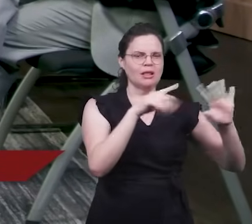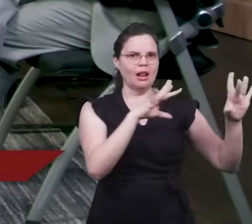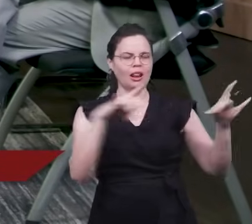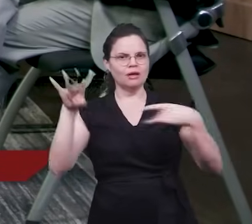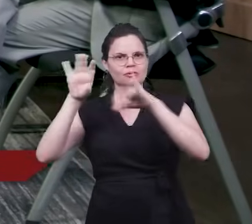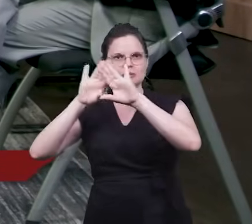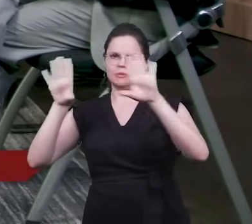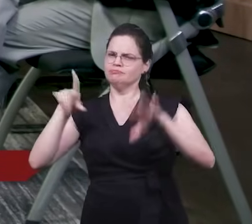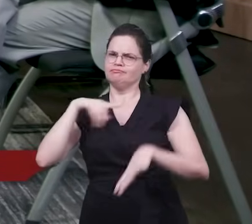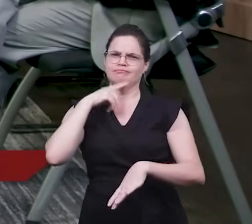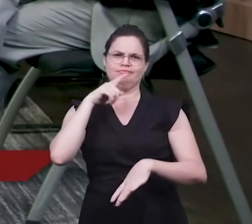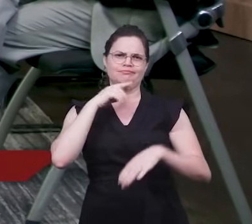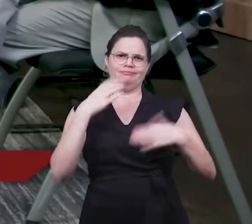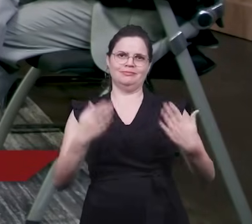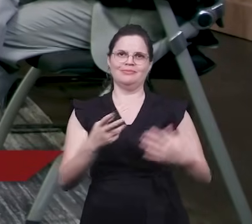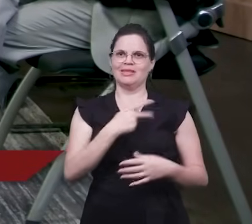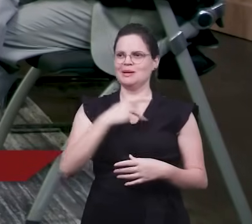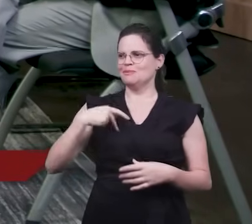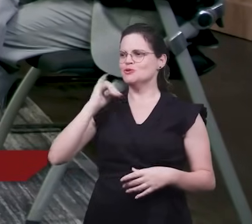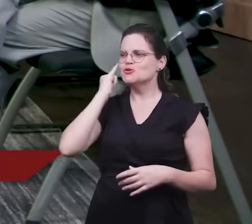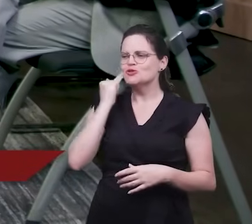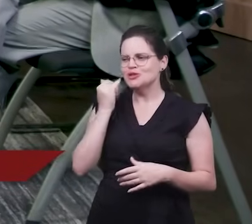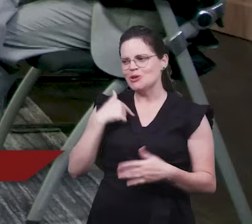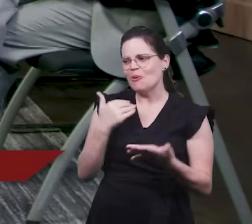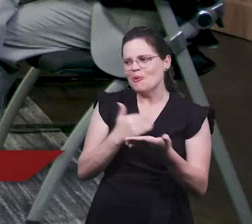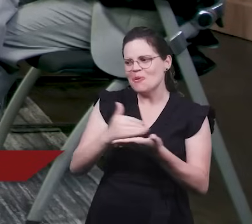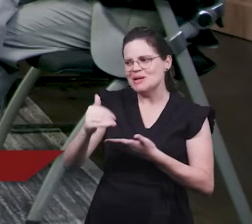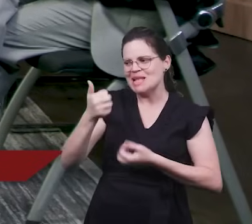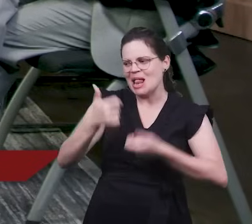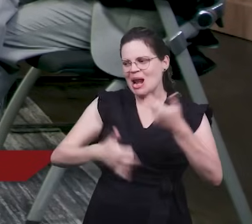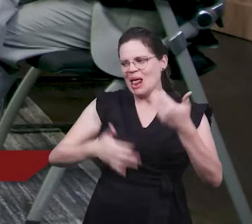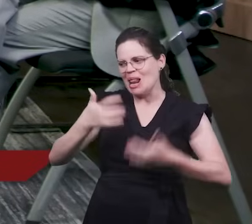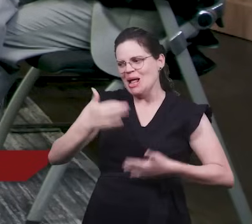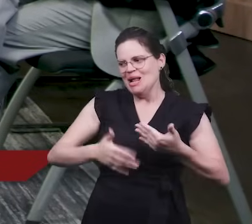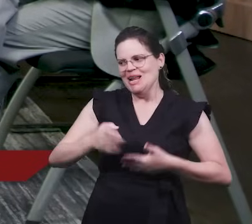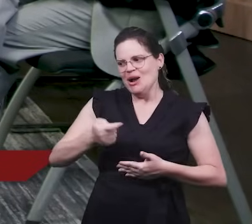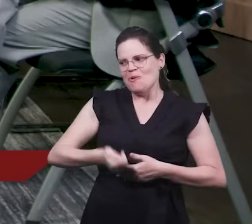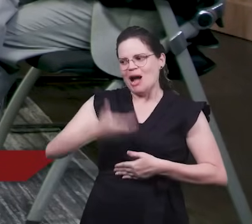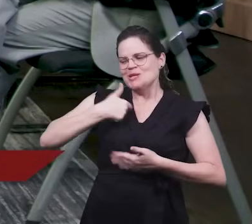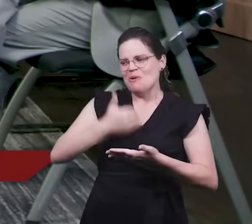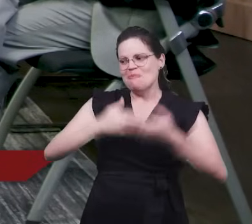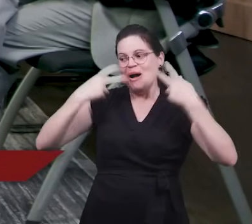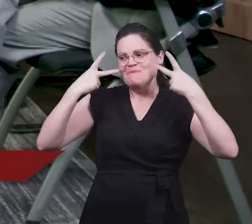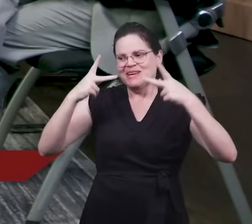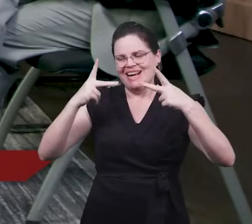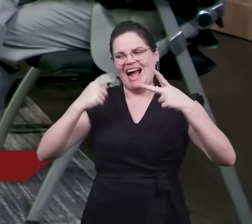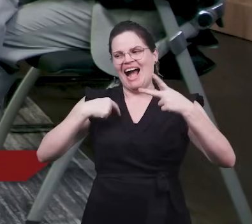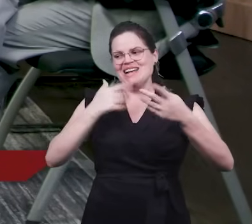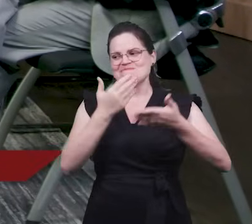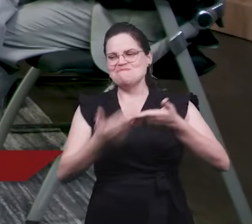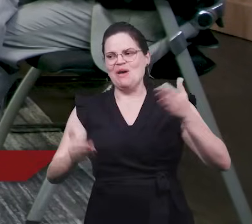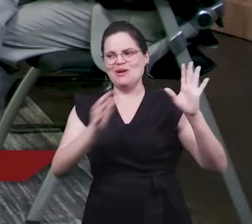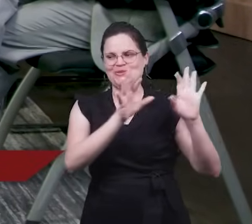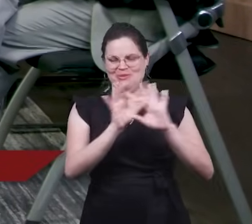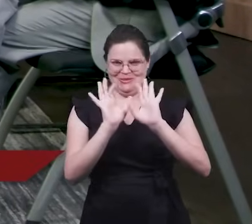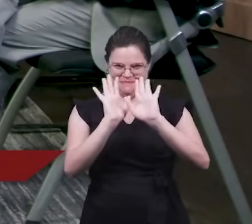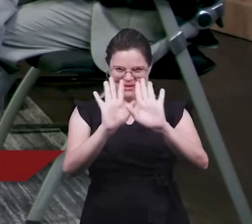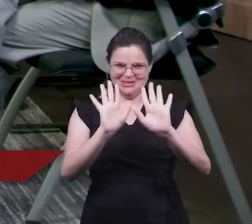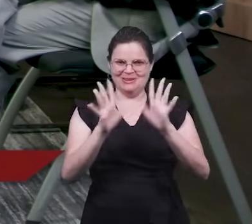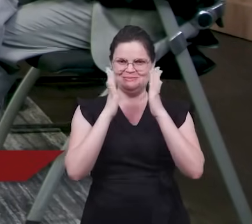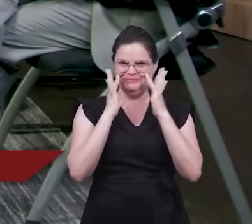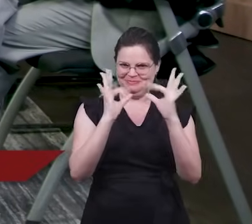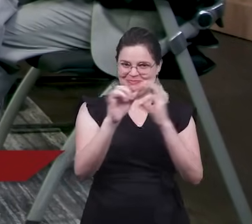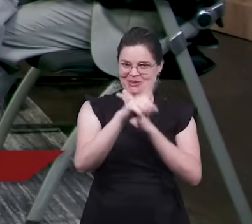Josias, eu comecei a falar aqui, daqui a pouco estava fazendo uma pregação já fora até do contexto. Mas os